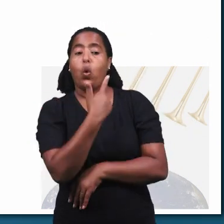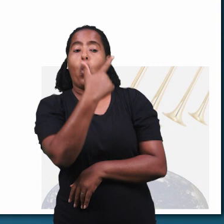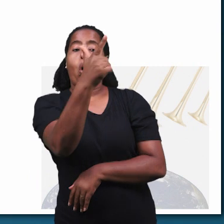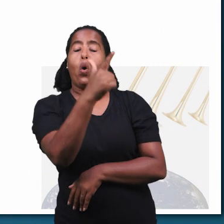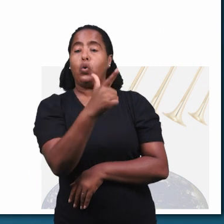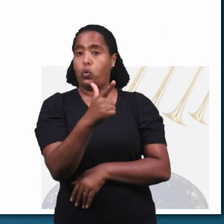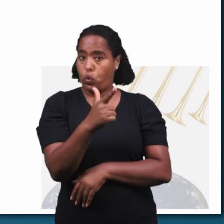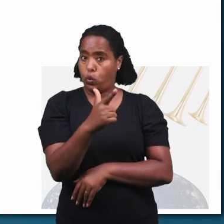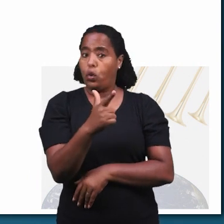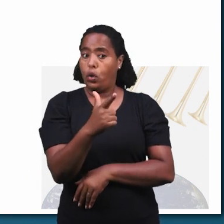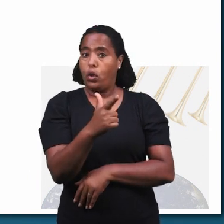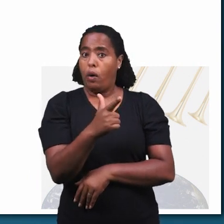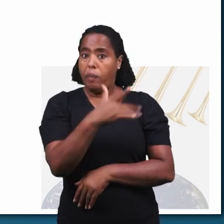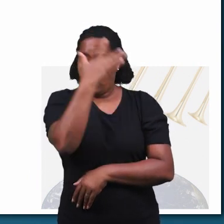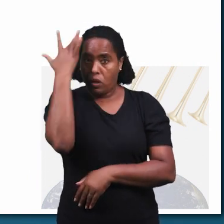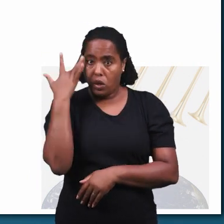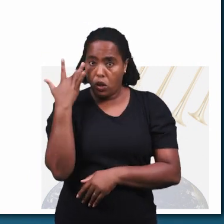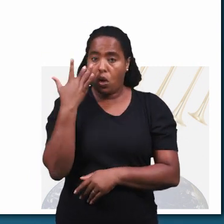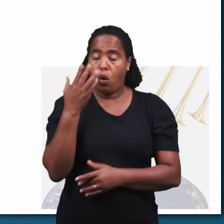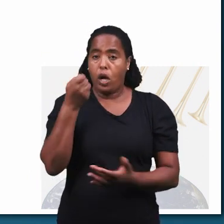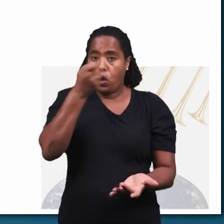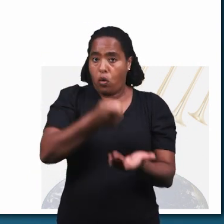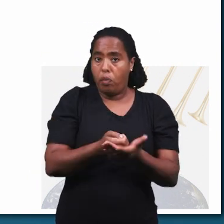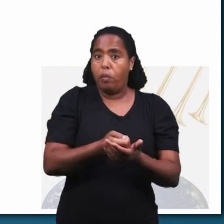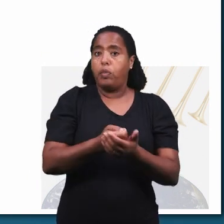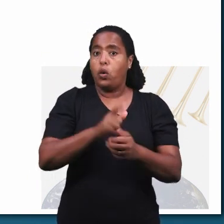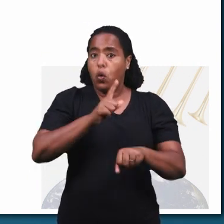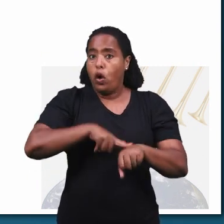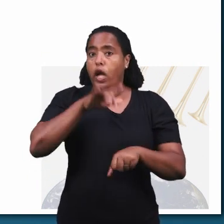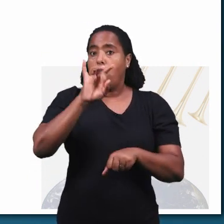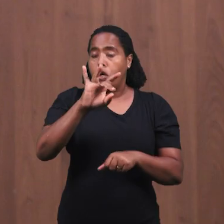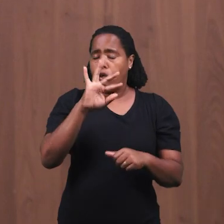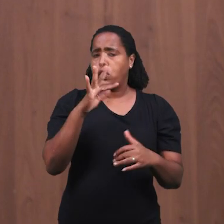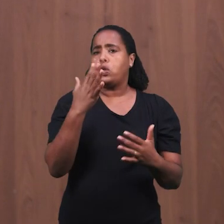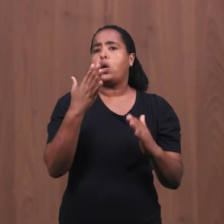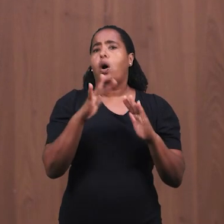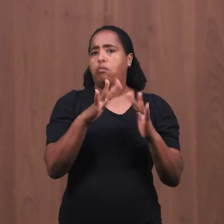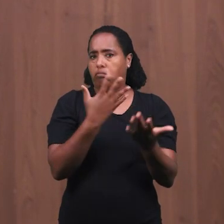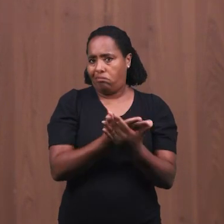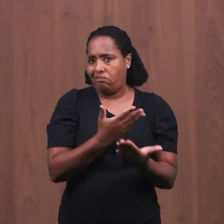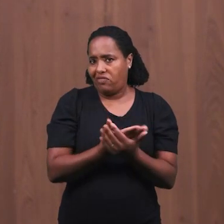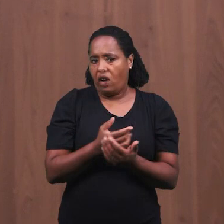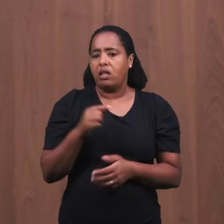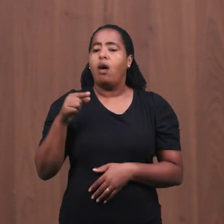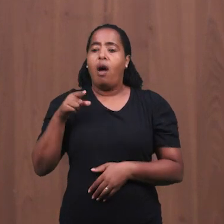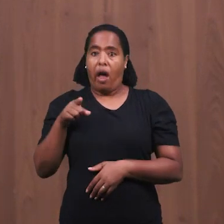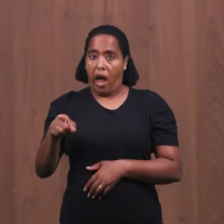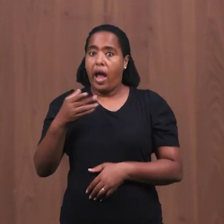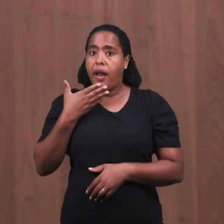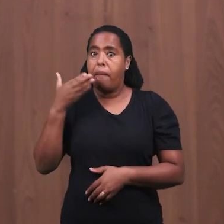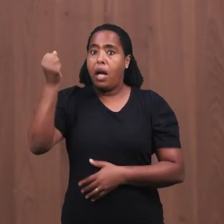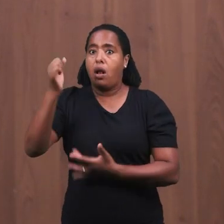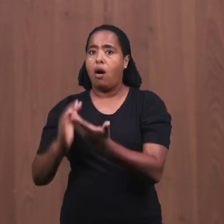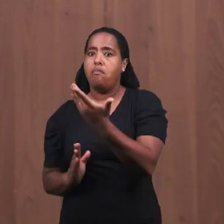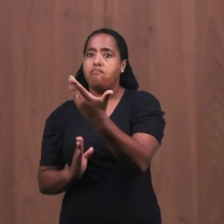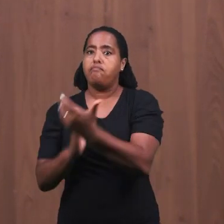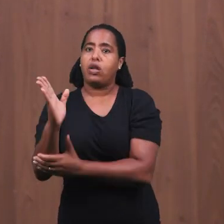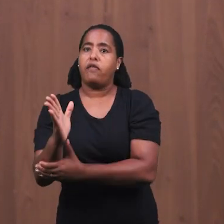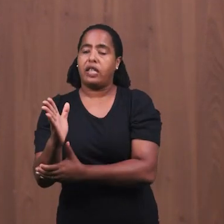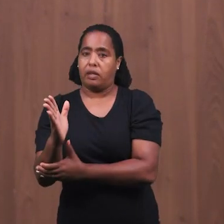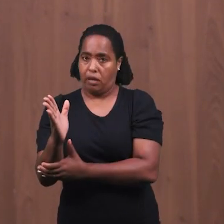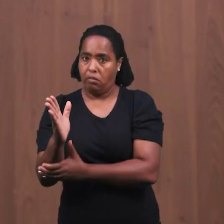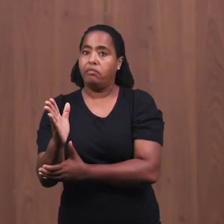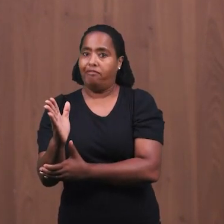somente o horário regular da escola. Portanto, terá maiores chances de ser aprovado no processo seletivo